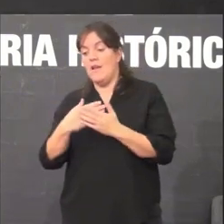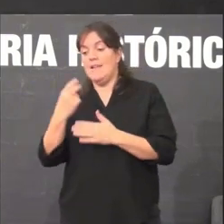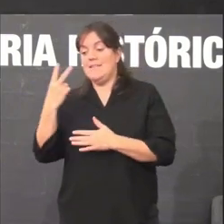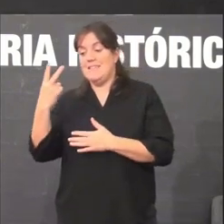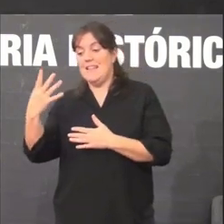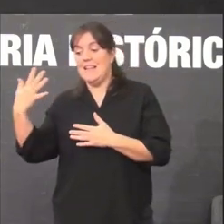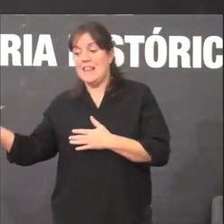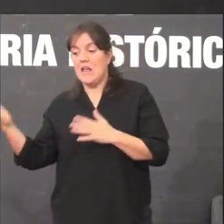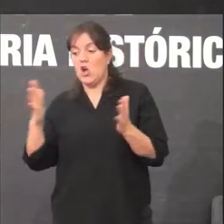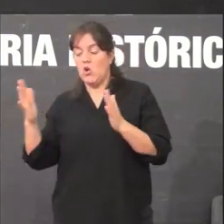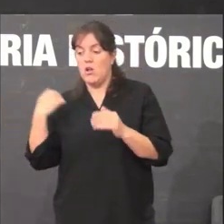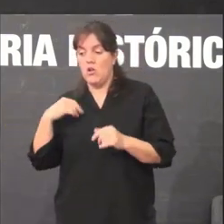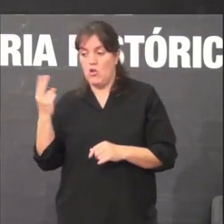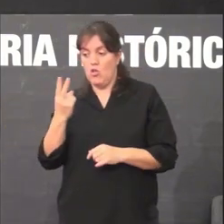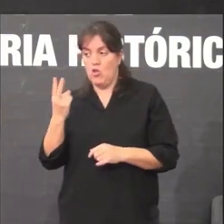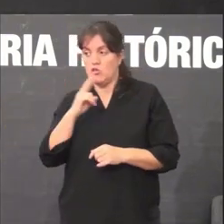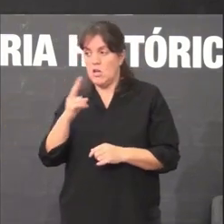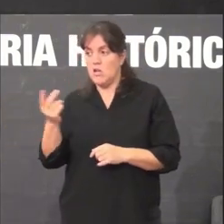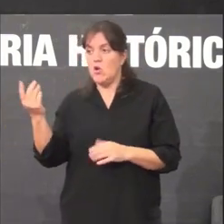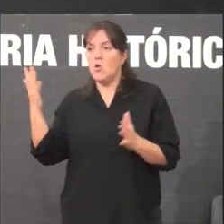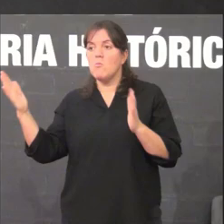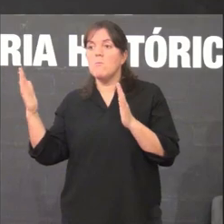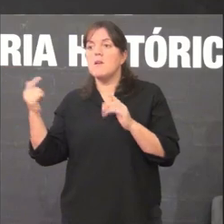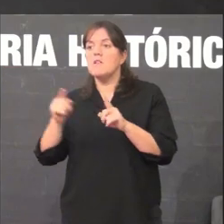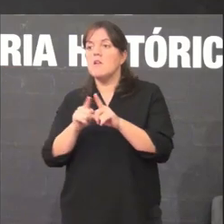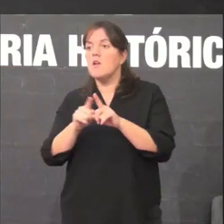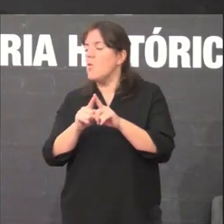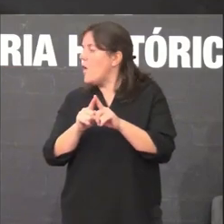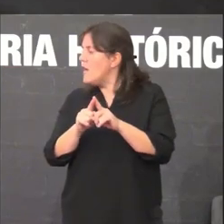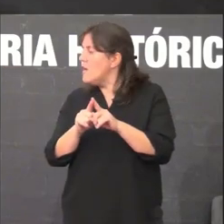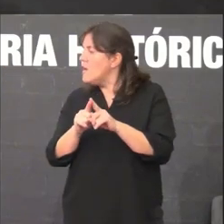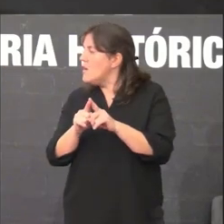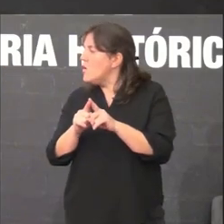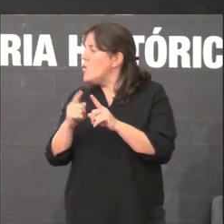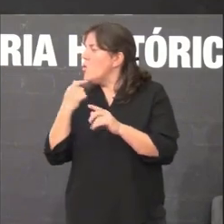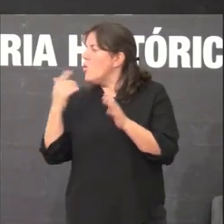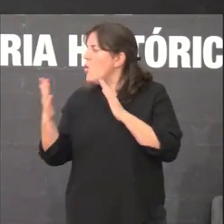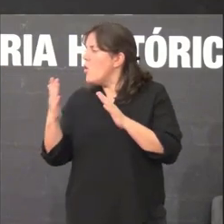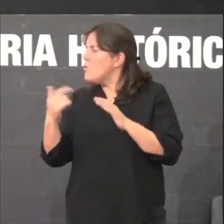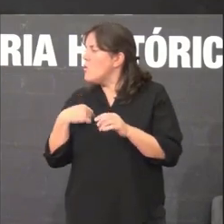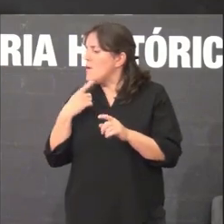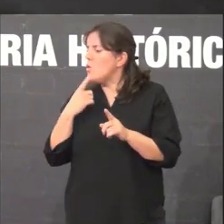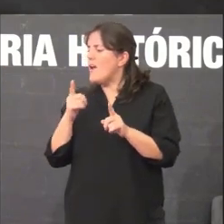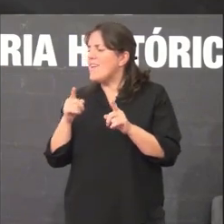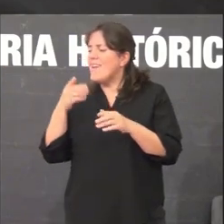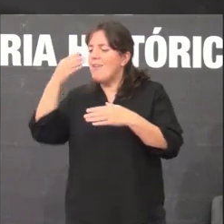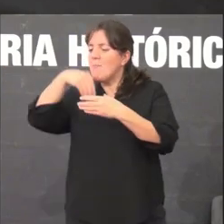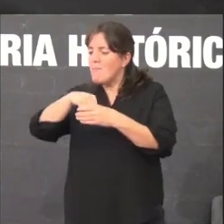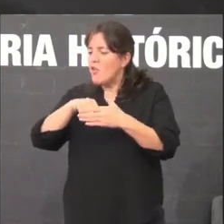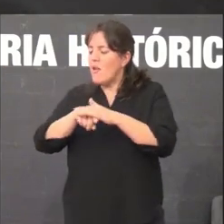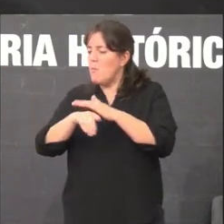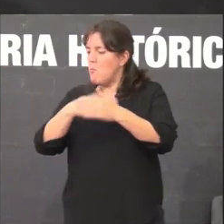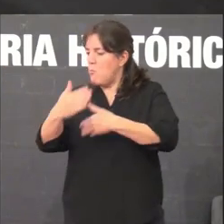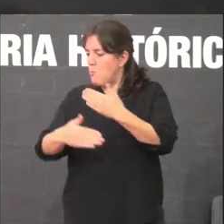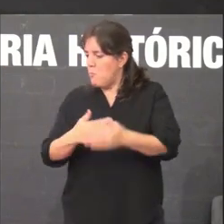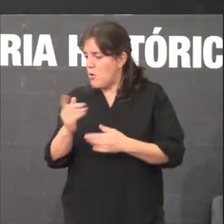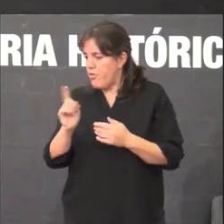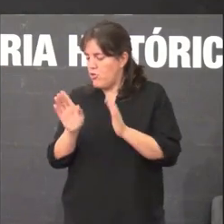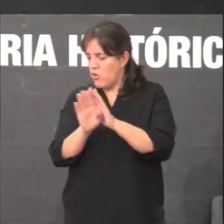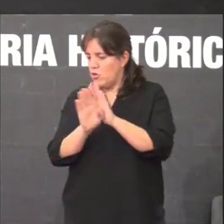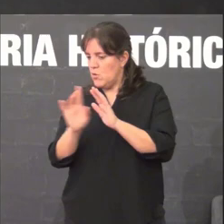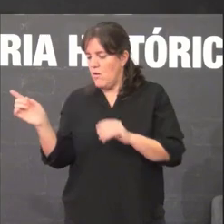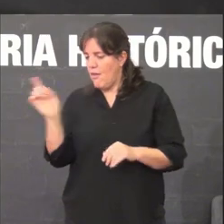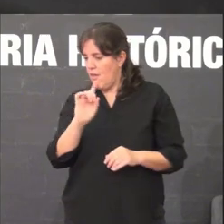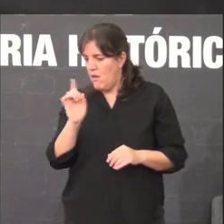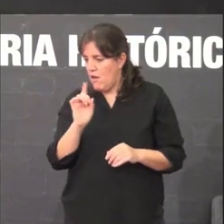1975 foi sobretudo um momento chocante, num processo que era um processo de